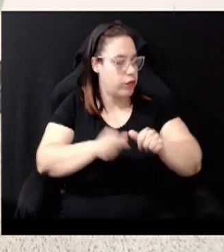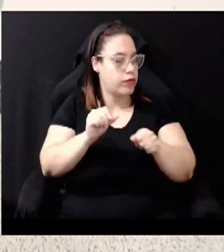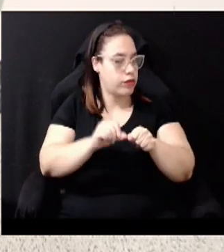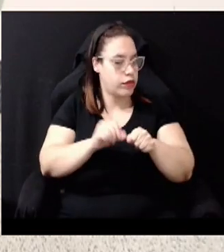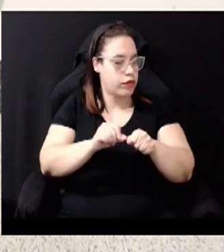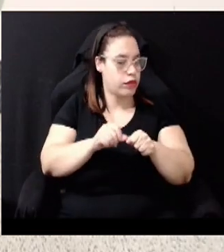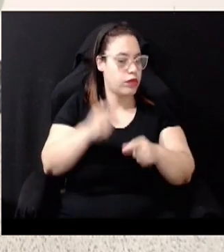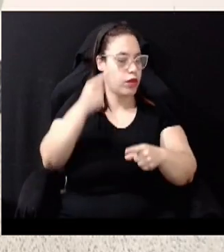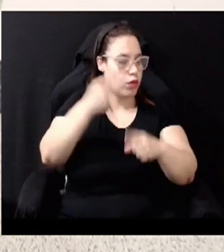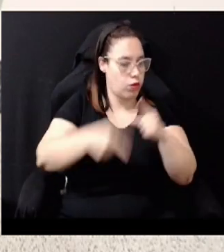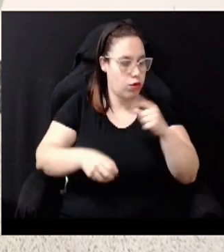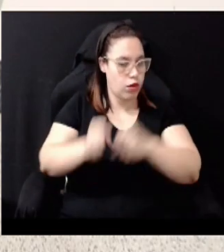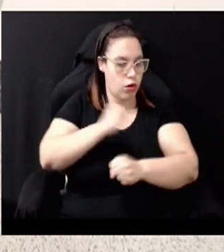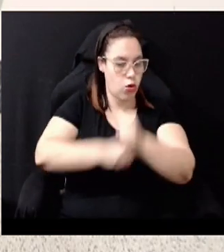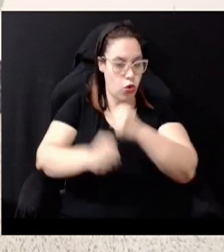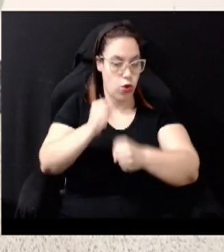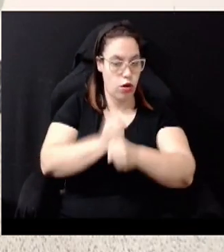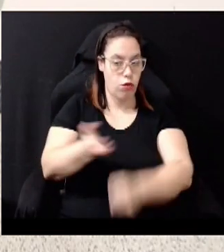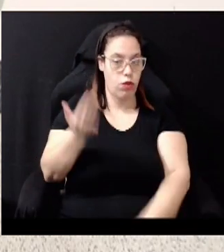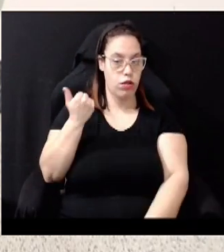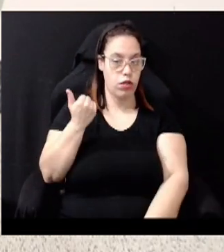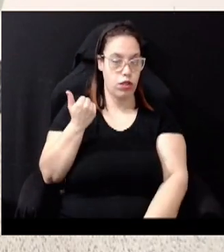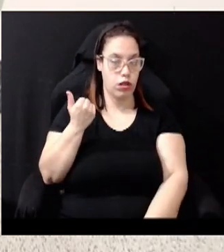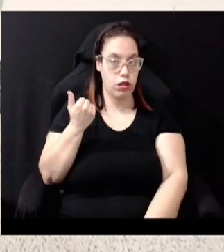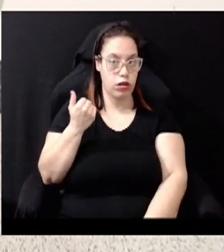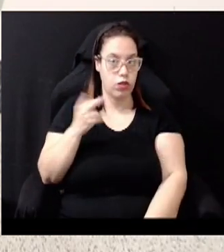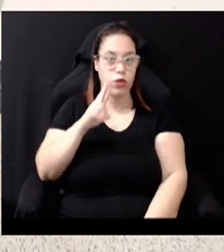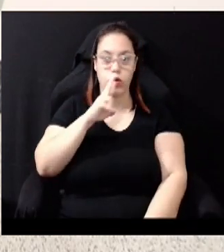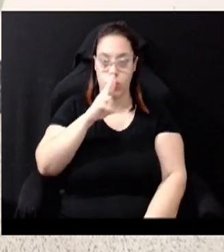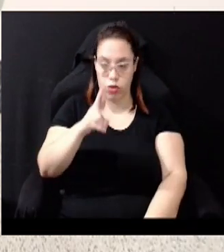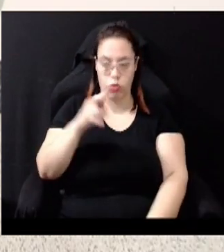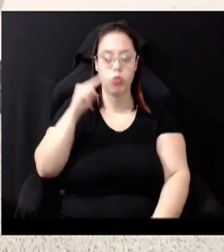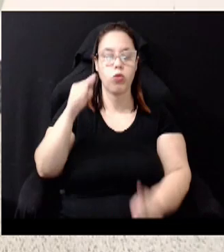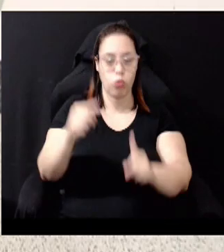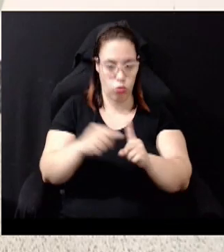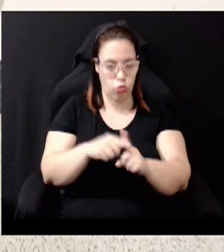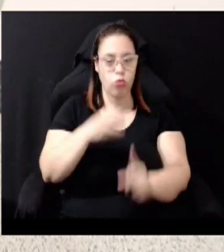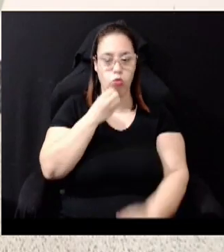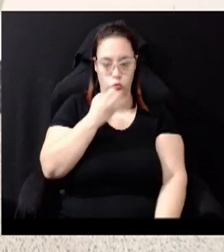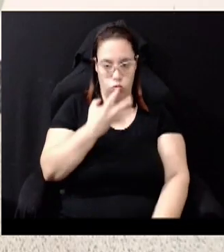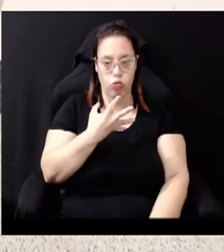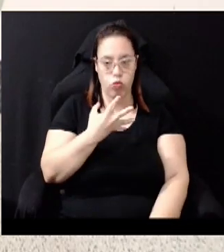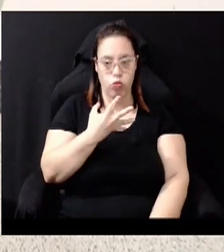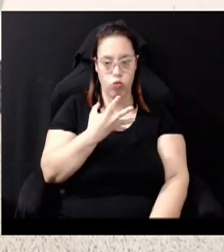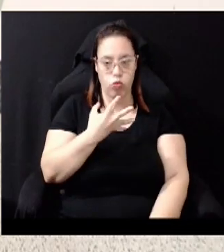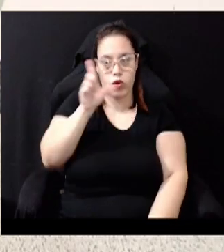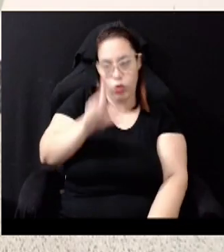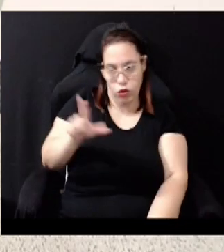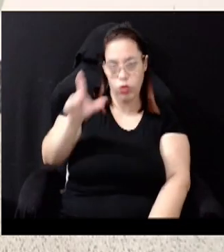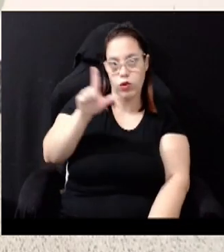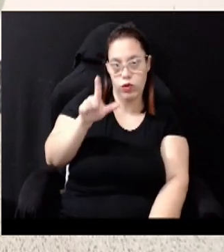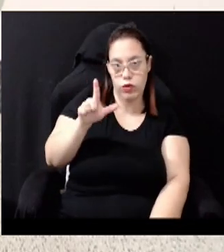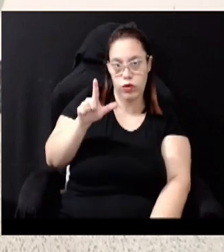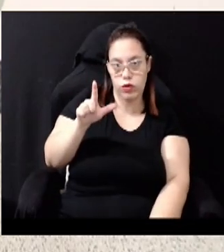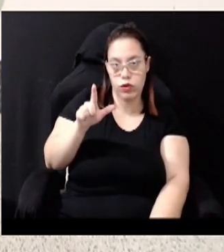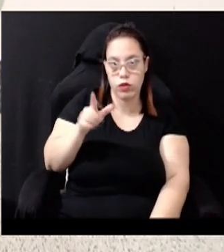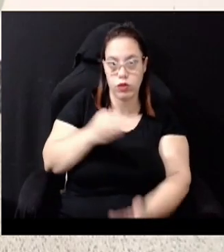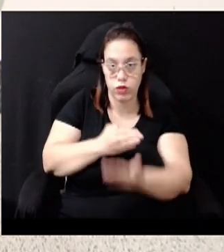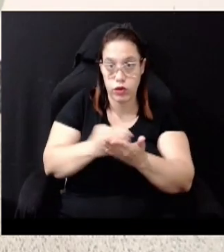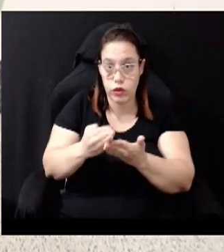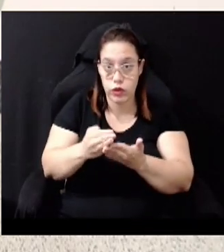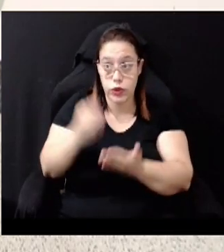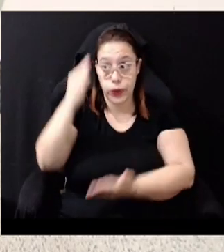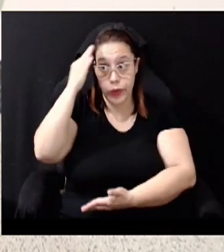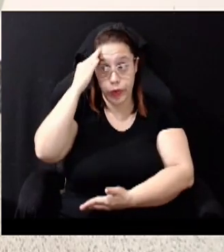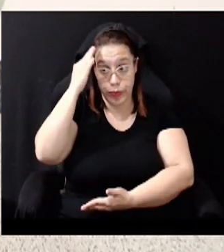passado, de resultados muito positivos. E, lógico, ficamos inseguros no início de entender o quanto a comunidade